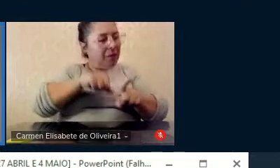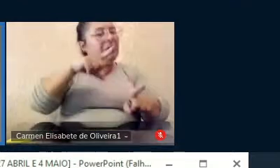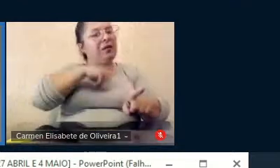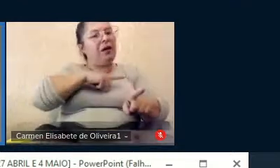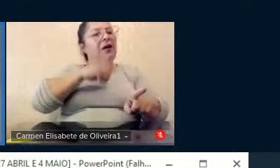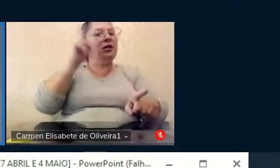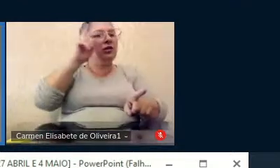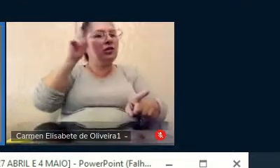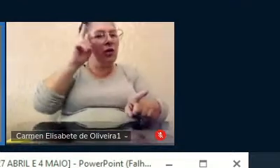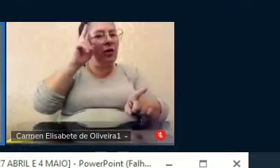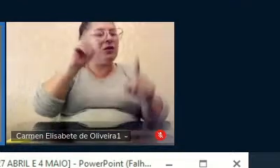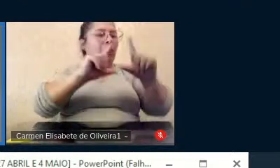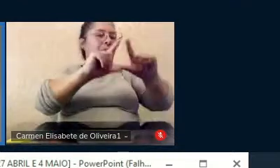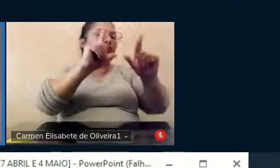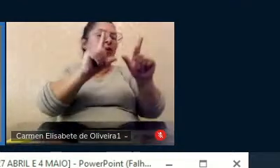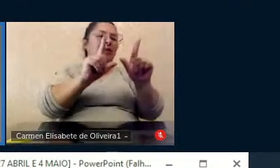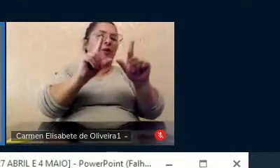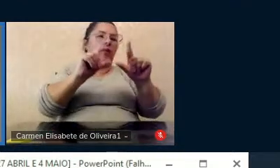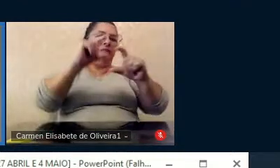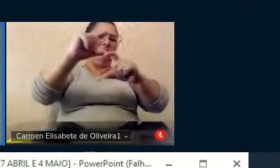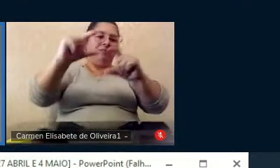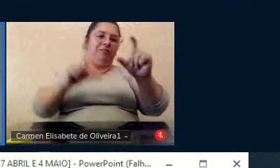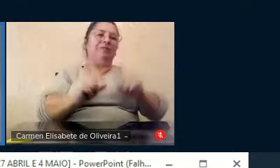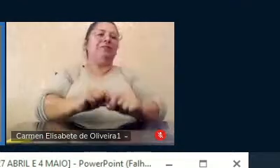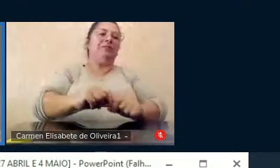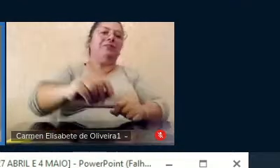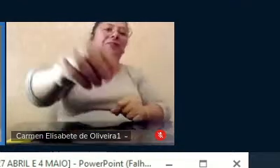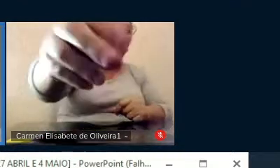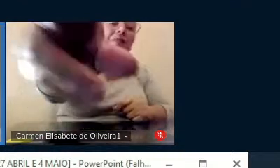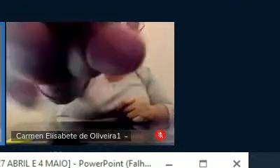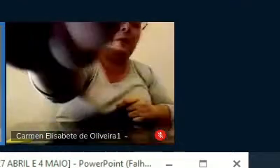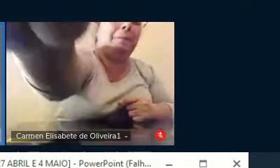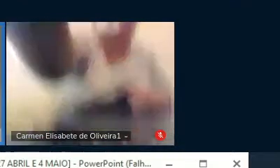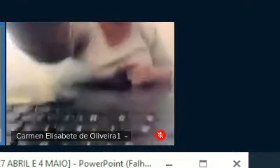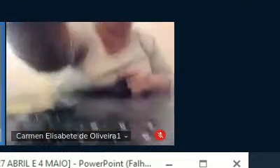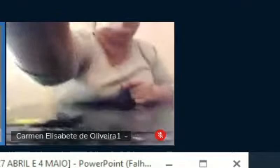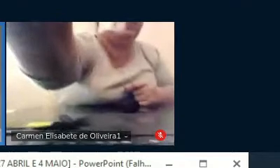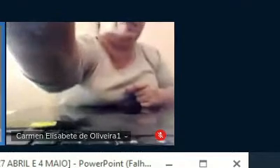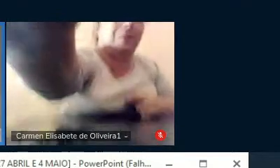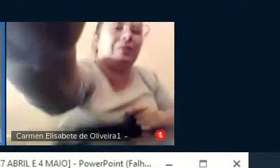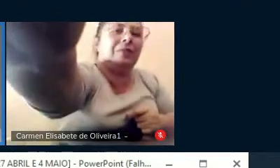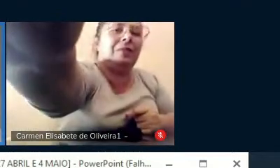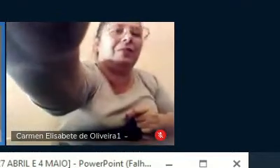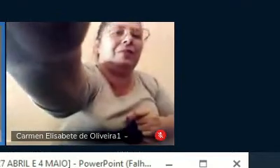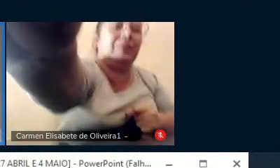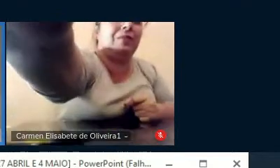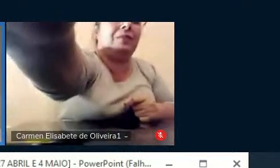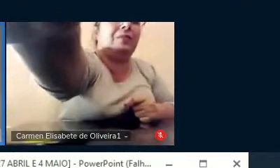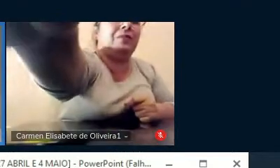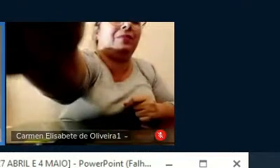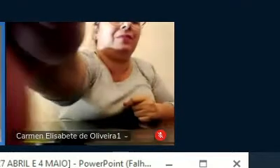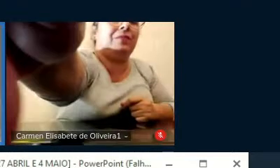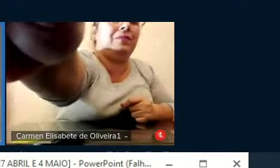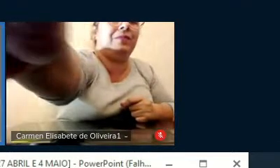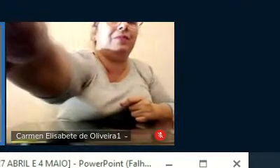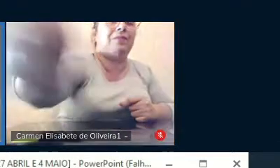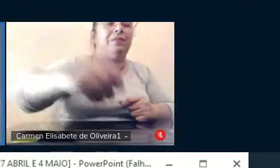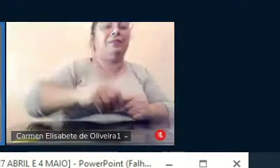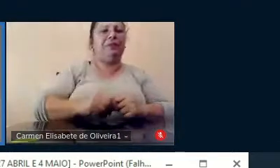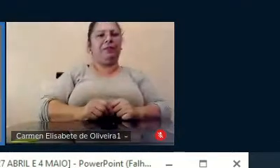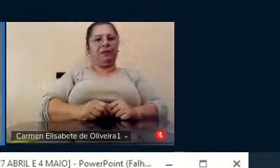tem as charges, também é um tipo de literatura. Então, vejam quantas formas que a gente tem para explorar essa